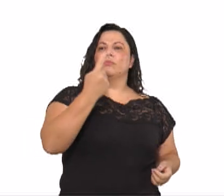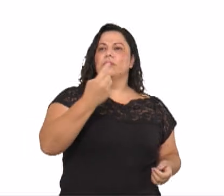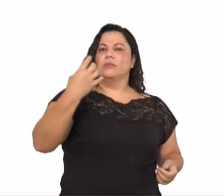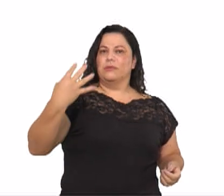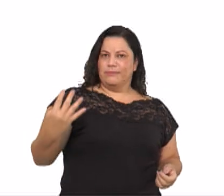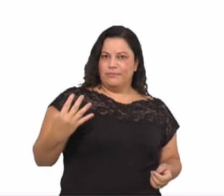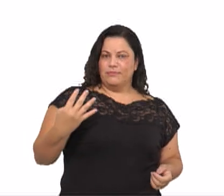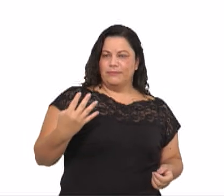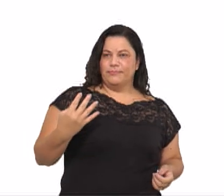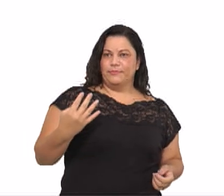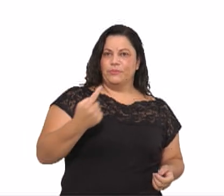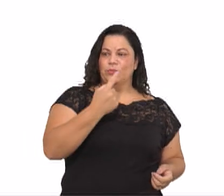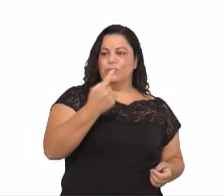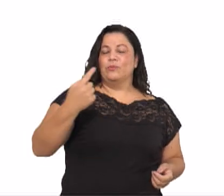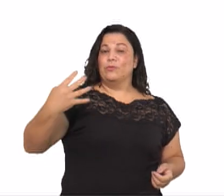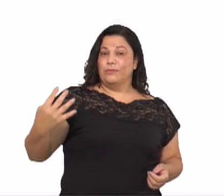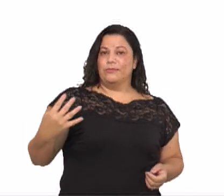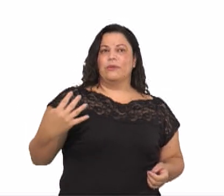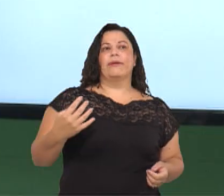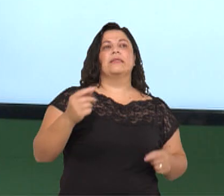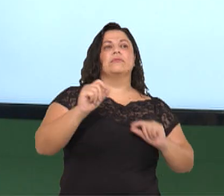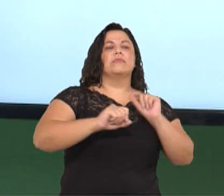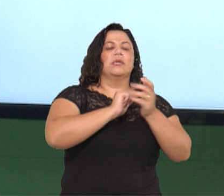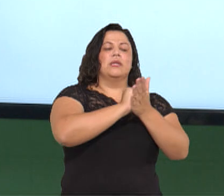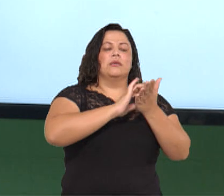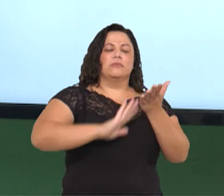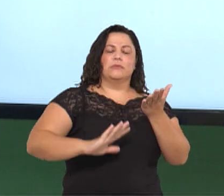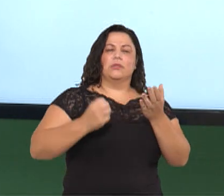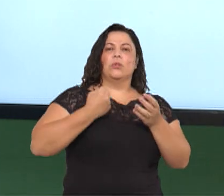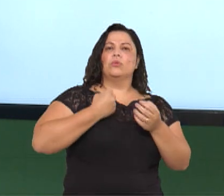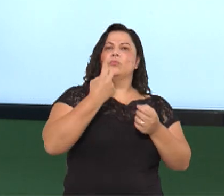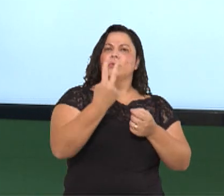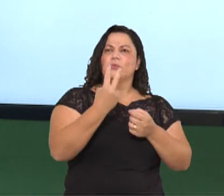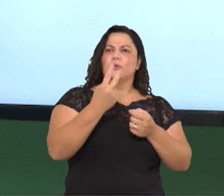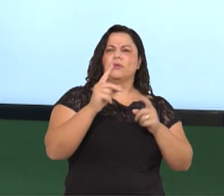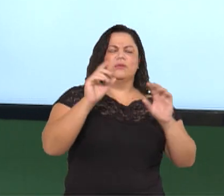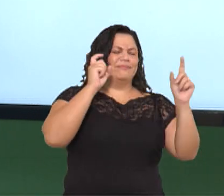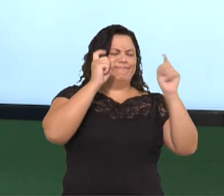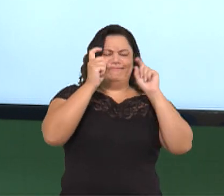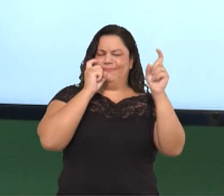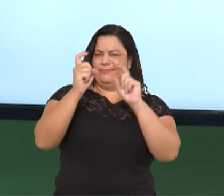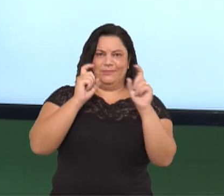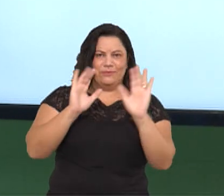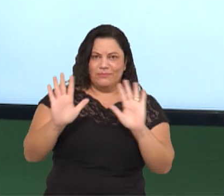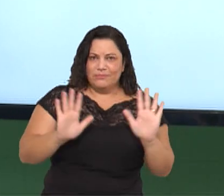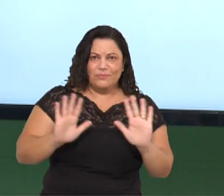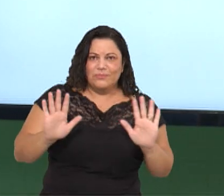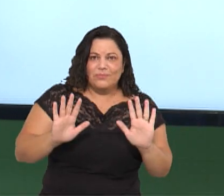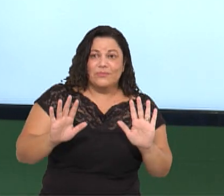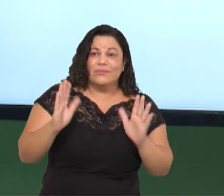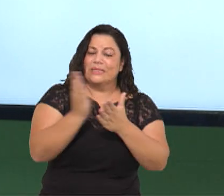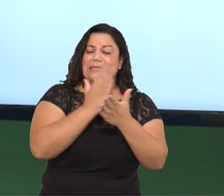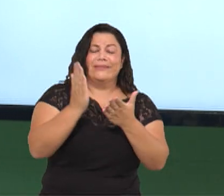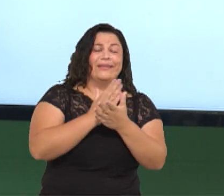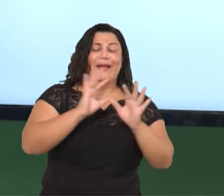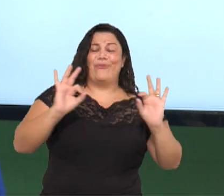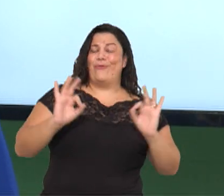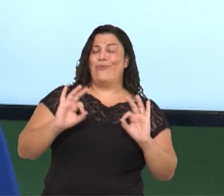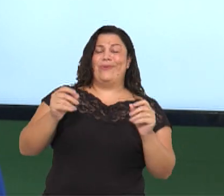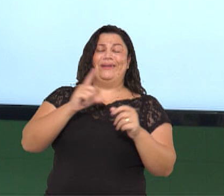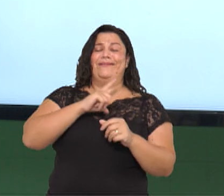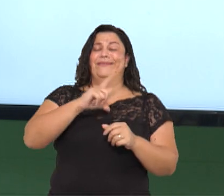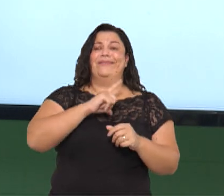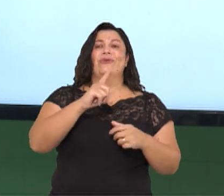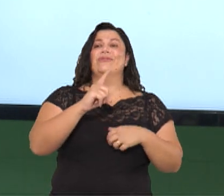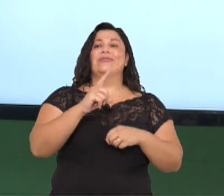o exercício número 2. Mas como eu sempre falo para vocês, não precisa se preocupar. Se você não está com o livro, você não ganhou o livro,